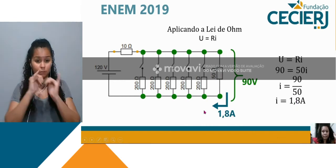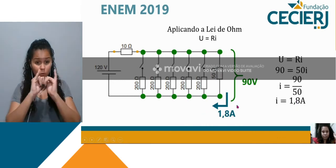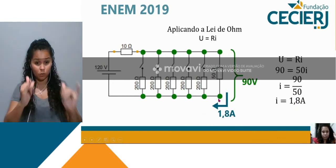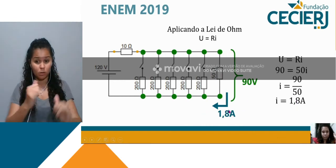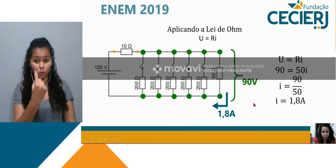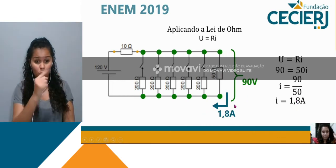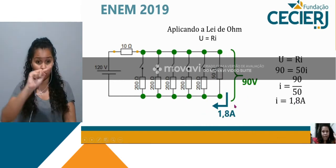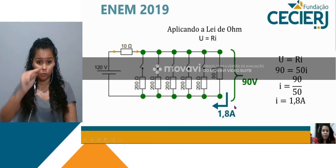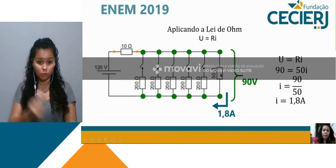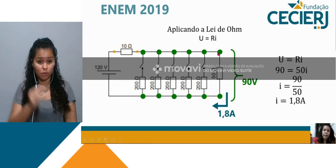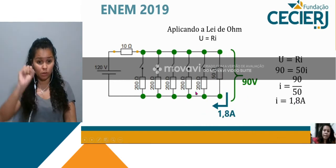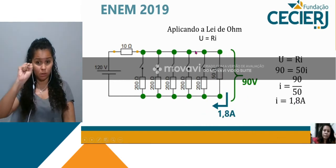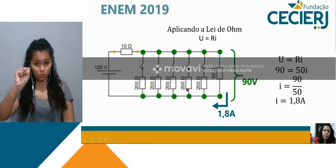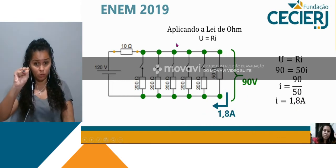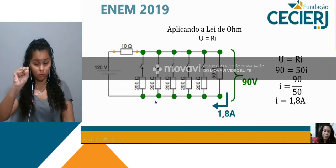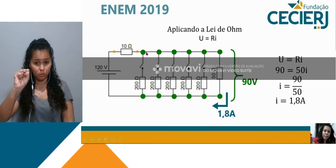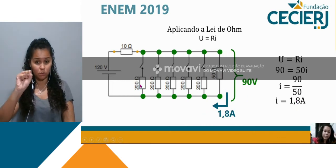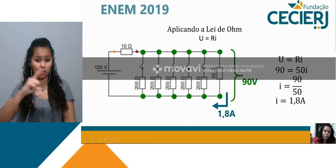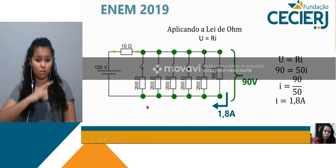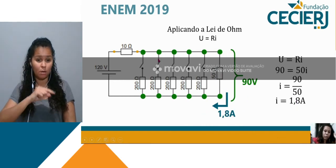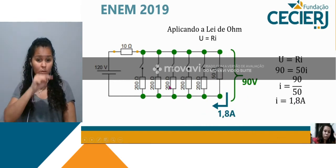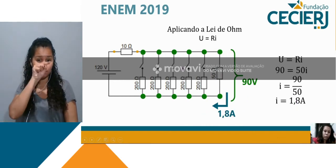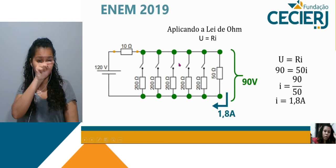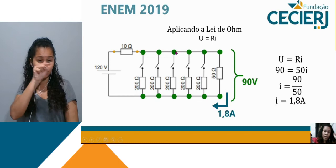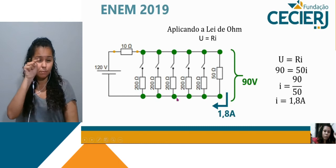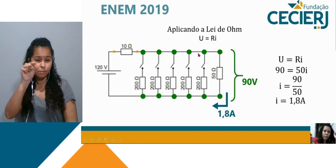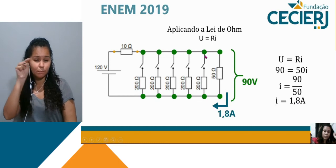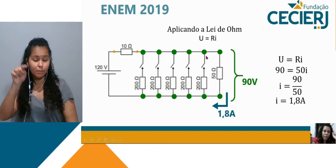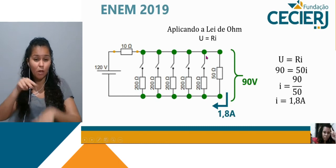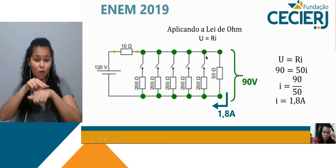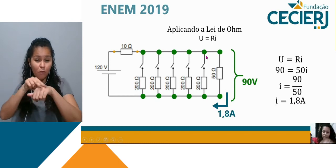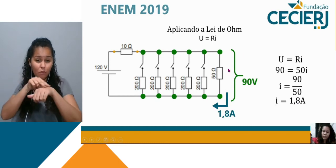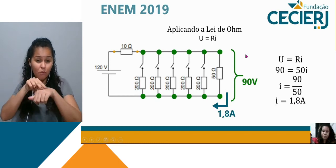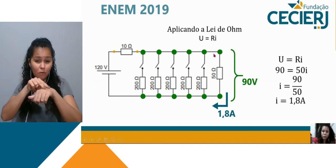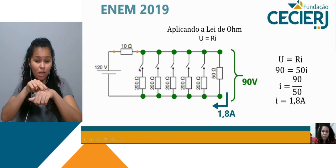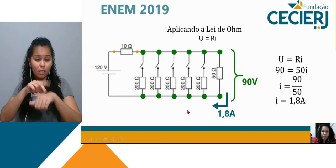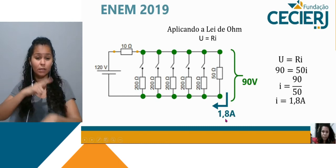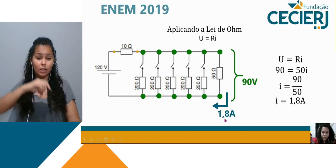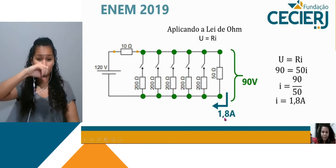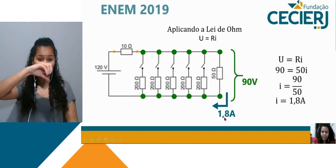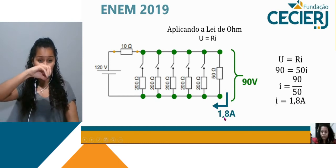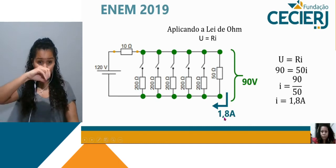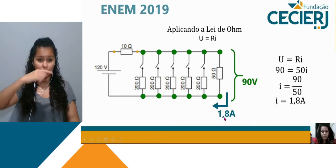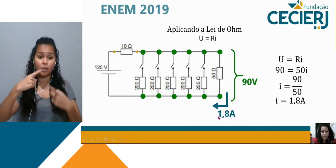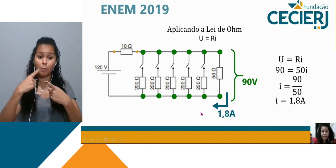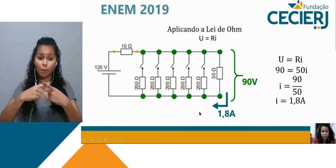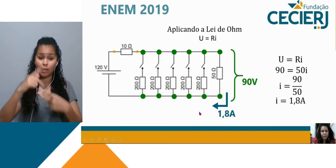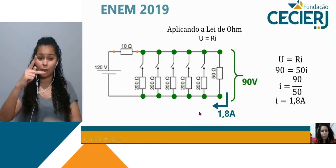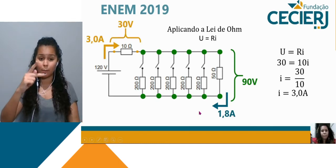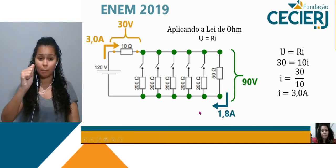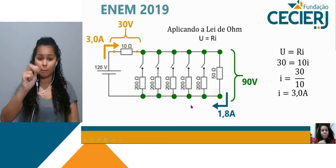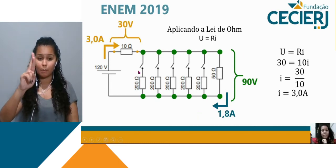Tá aqui, tá? Cada um desses terminais aqui com as bolinhas verdinhas tem 90 volts porque eles estão em